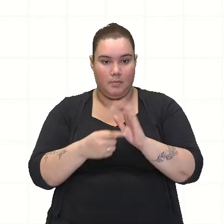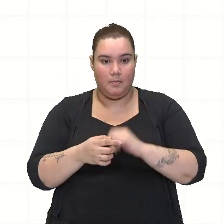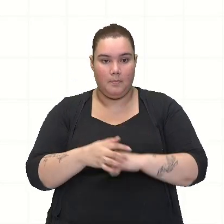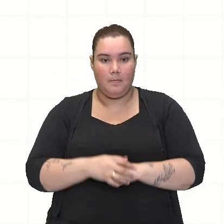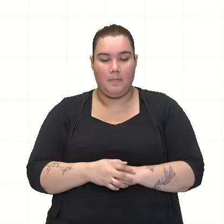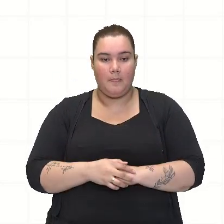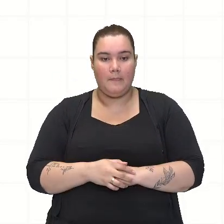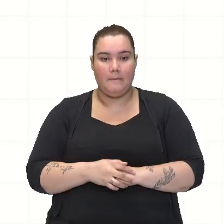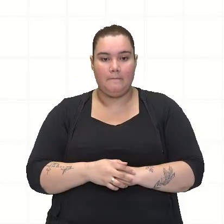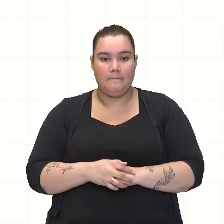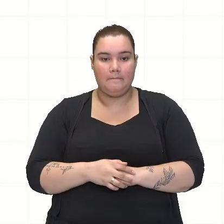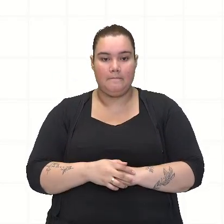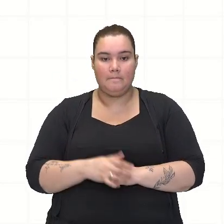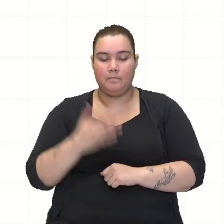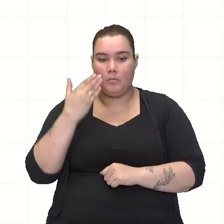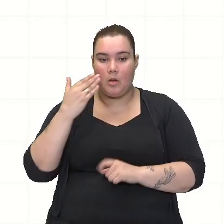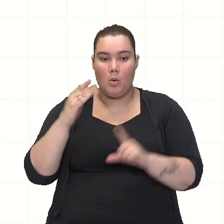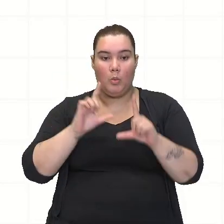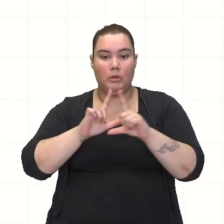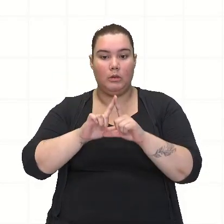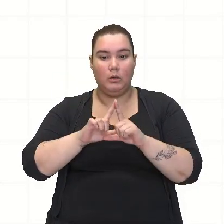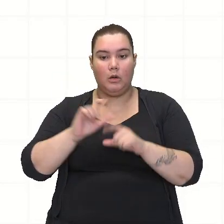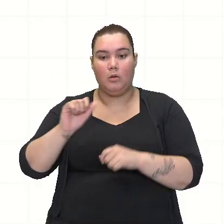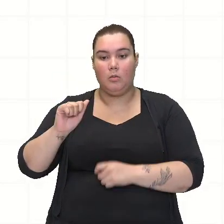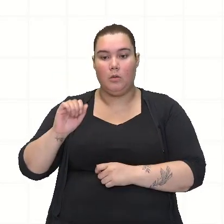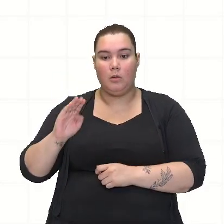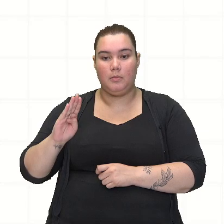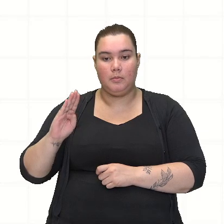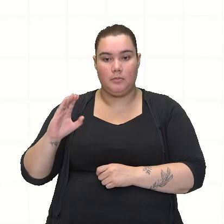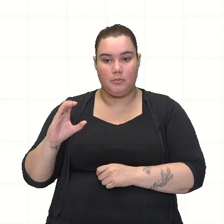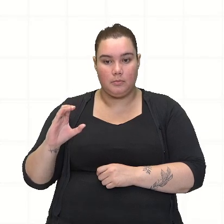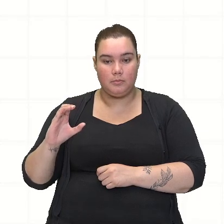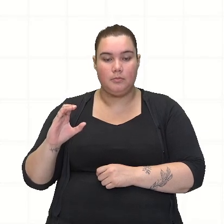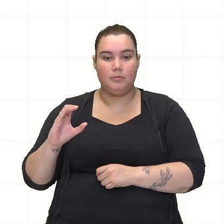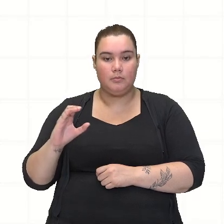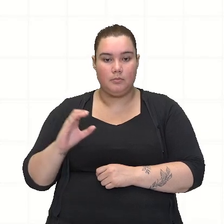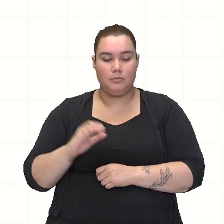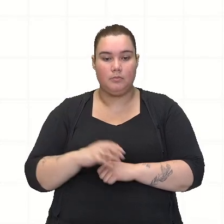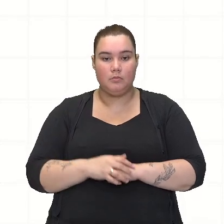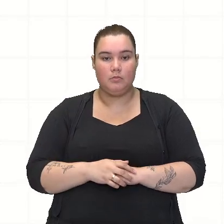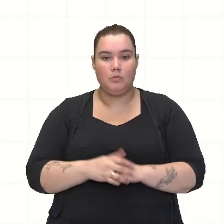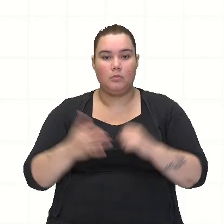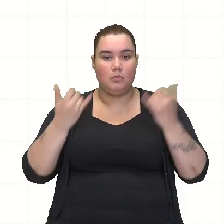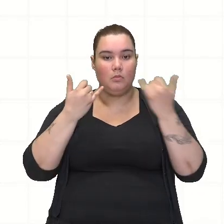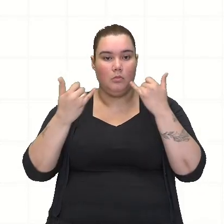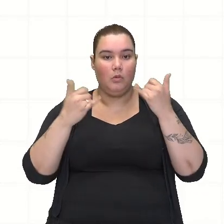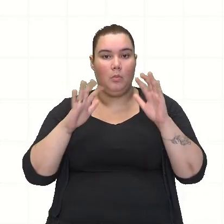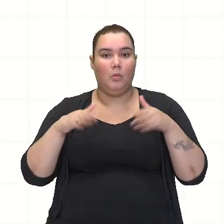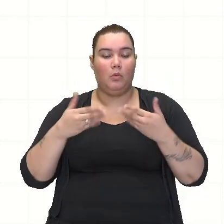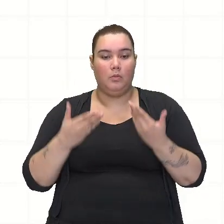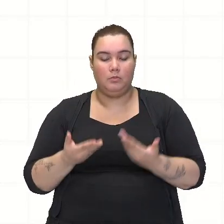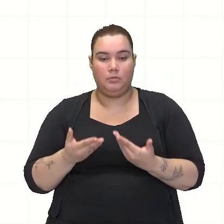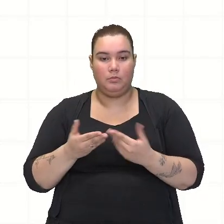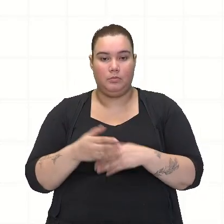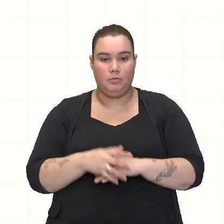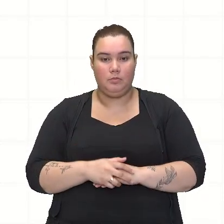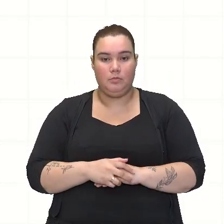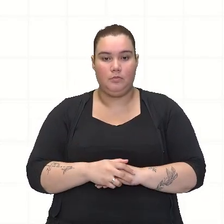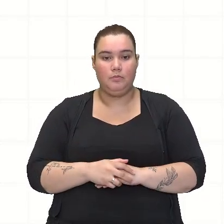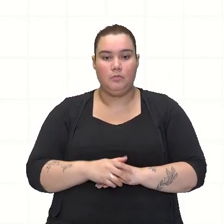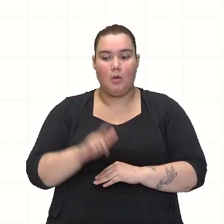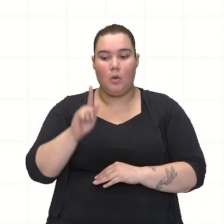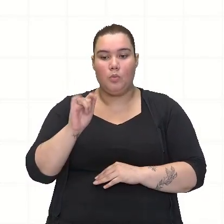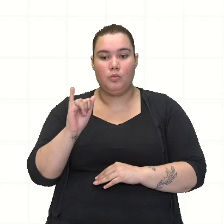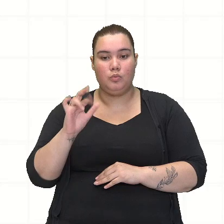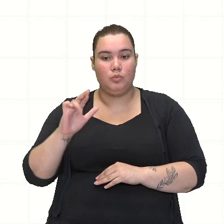Você precisa estar atento. Olha, o triângulo ABC, ó, quais são as informações?